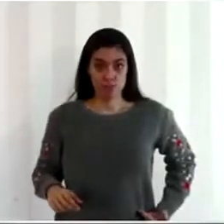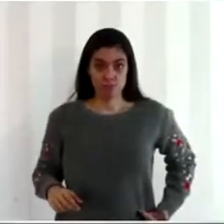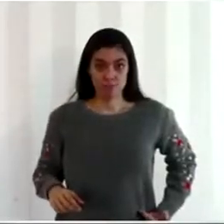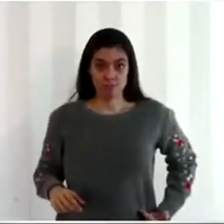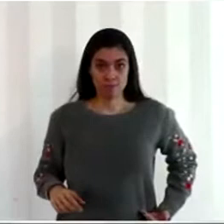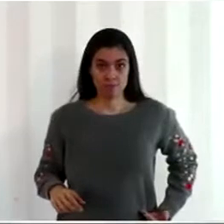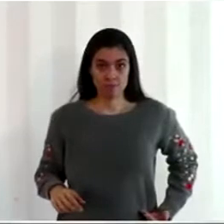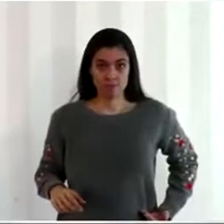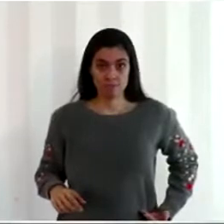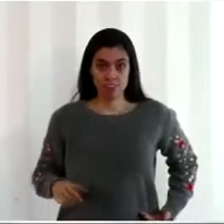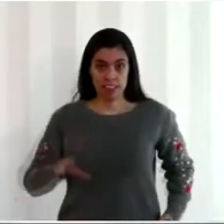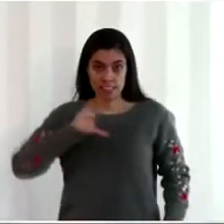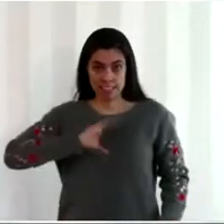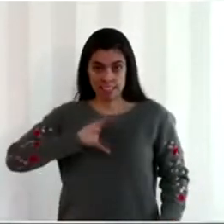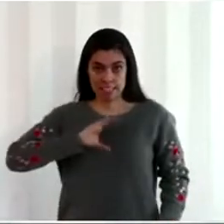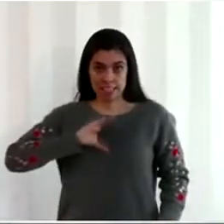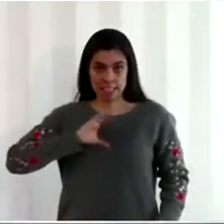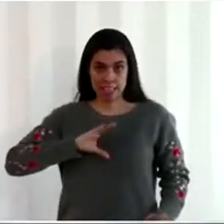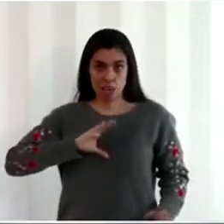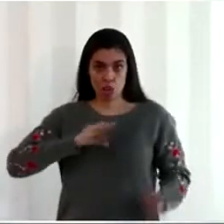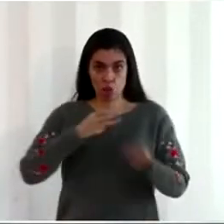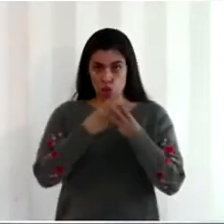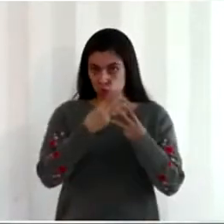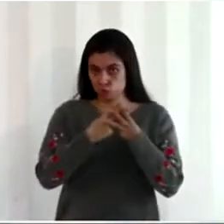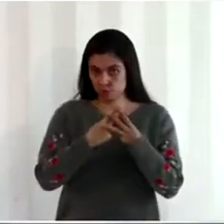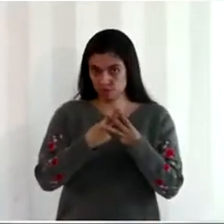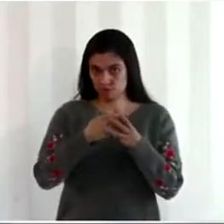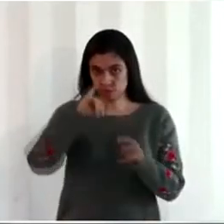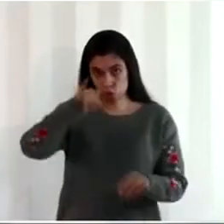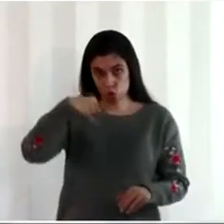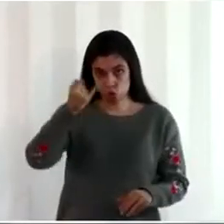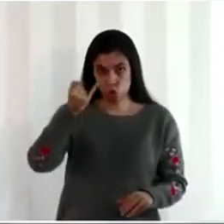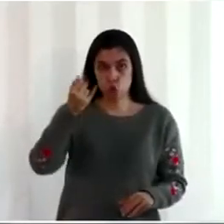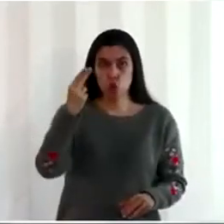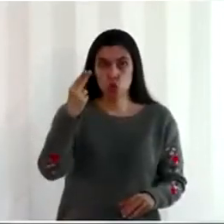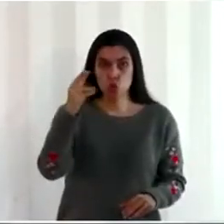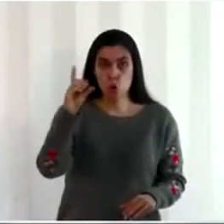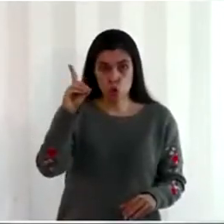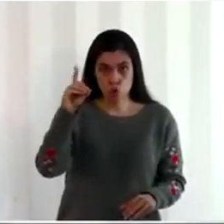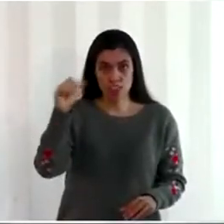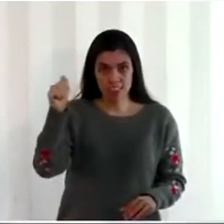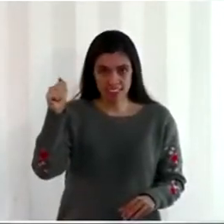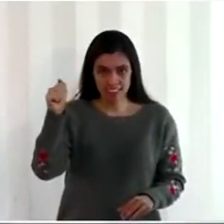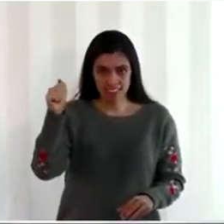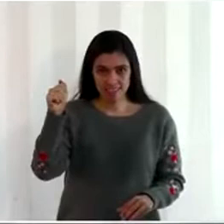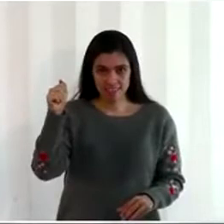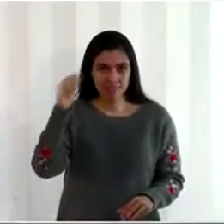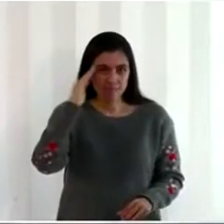Você vai entender que a mensagem desta noite, ela passará por essas 3 imagens, por